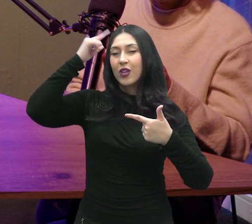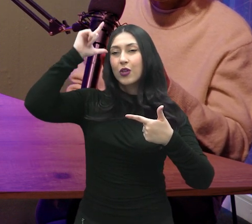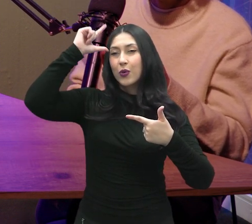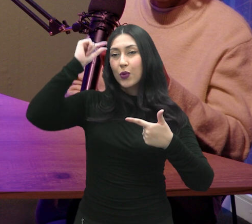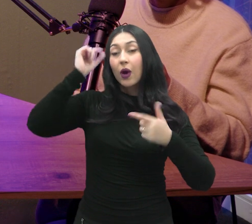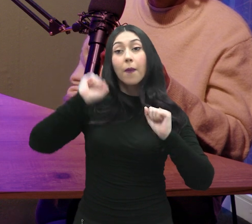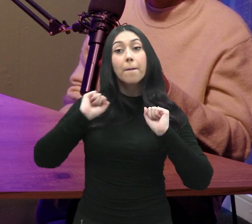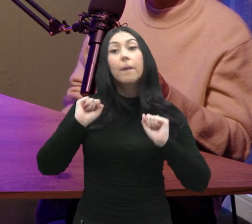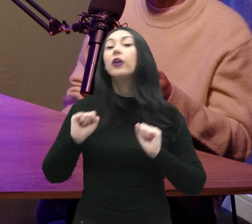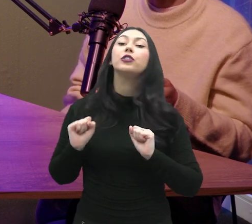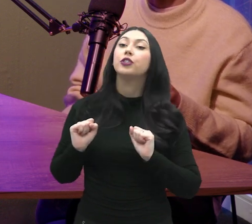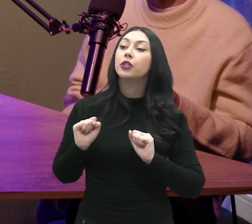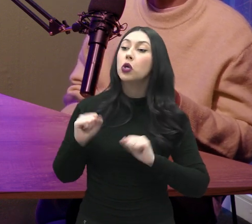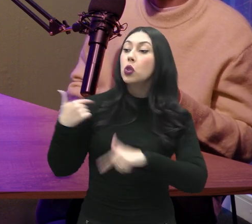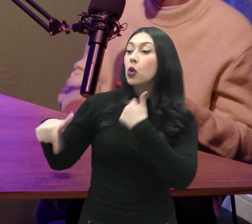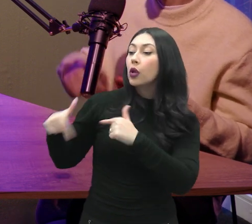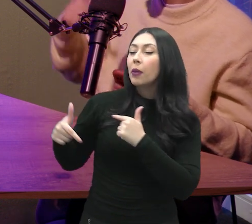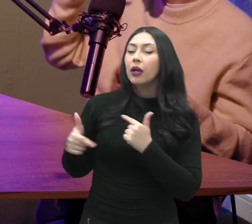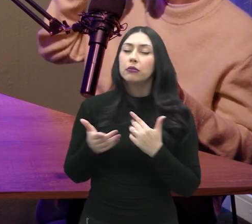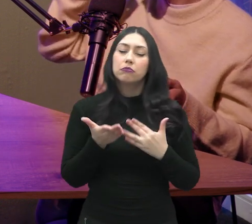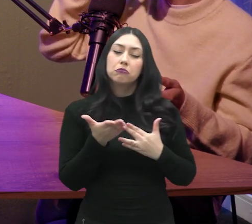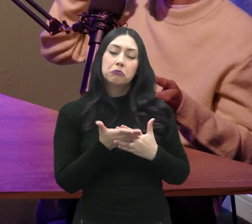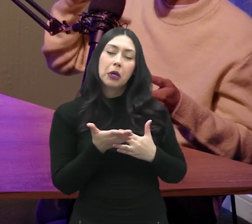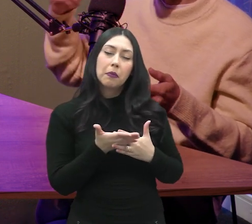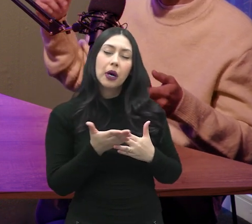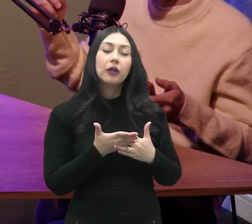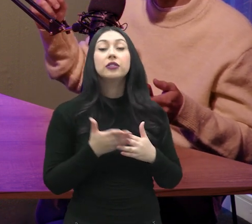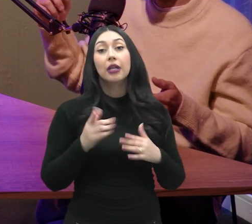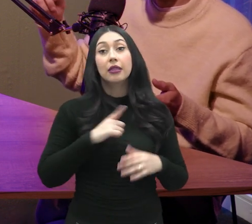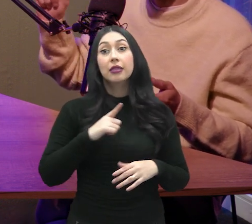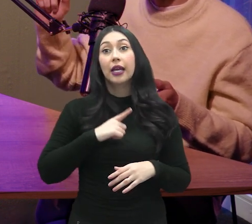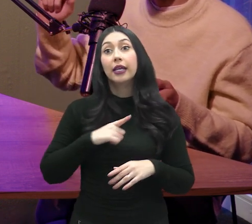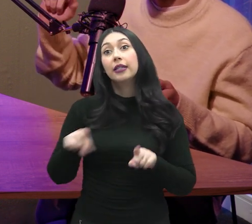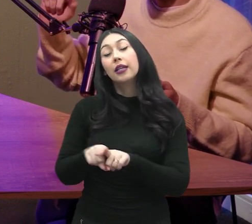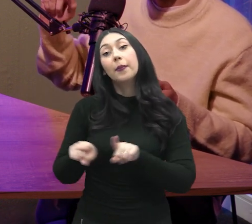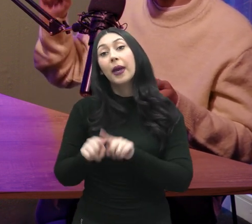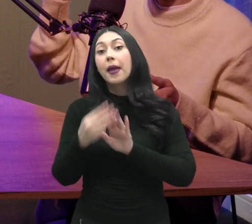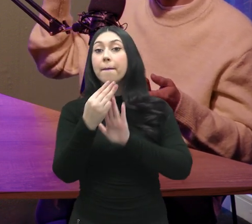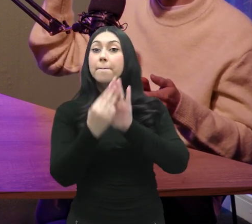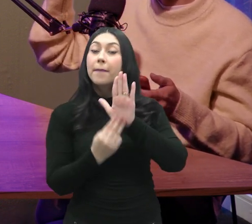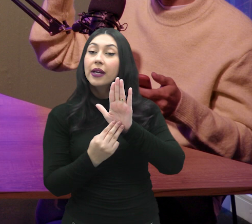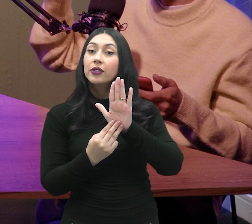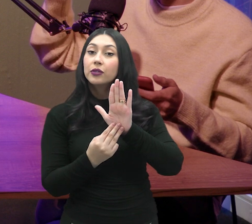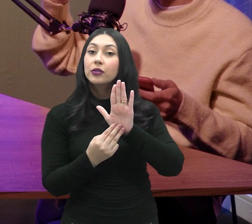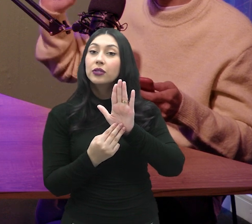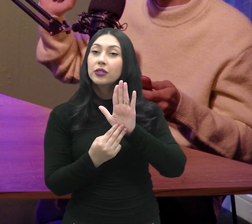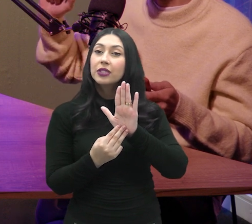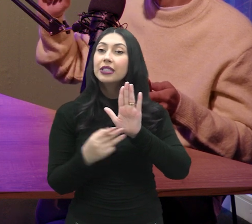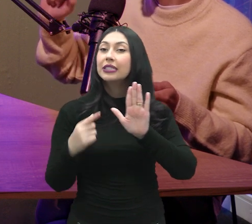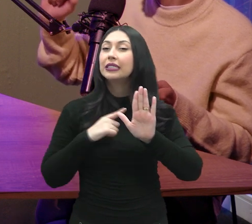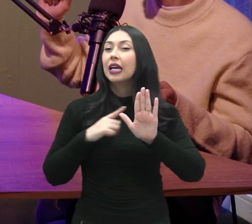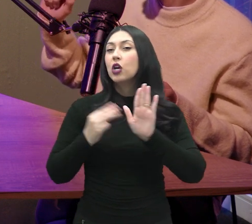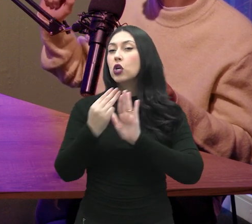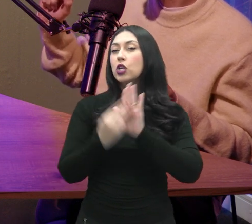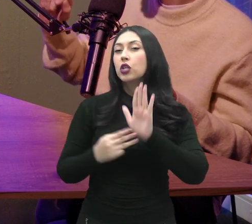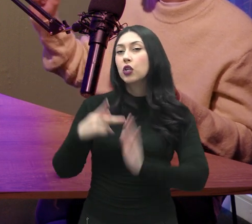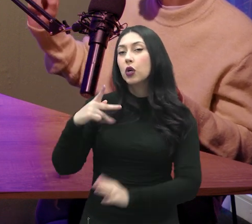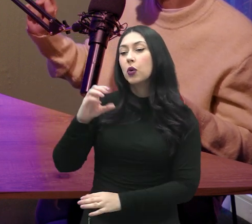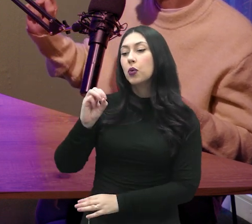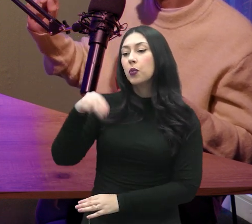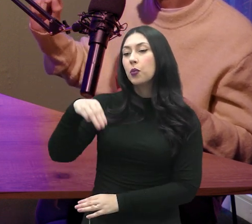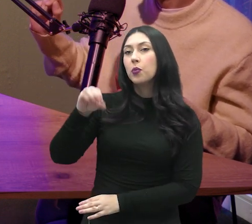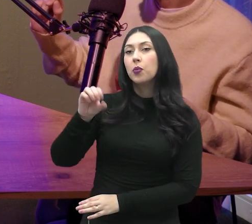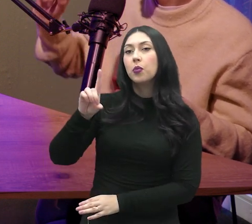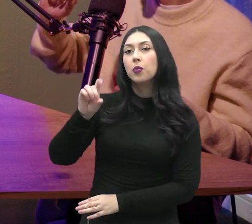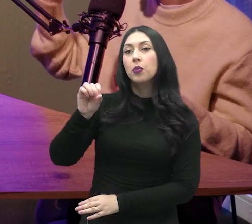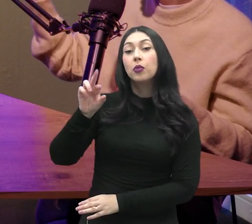praticado em pequenas pausas durante o dia do trabalho. Inclusive, tem métodos, né? Se eu falei errado, depois você coloca o certo aqui, Thiago. Tem o método